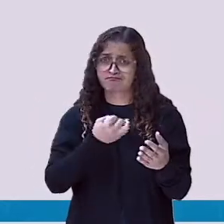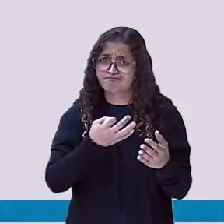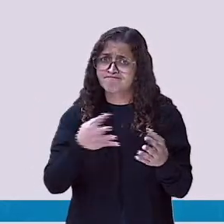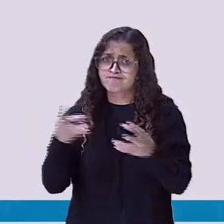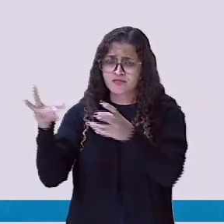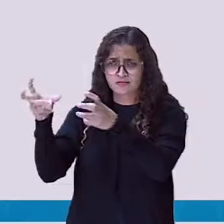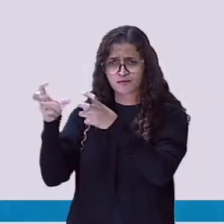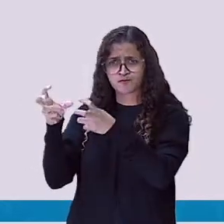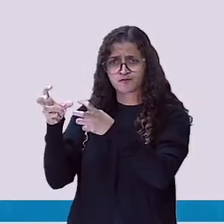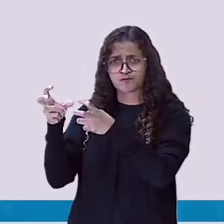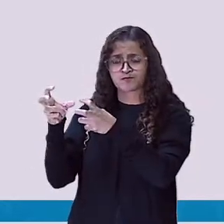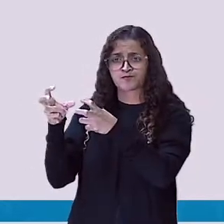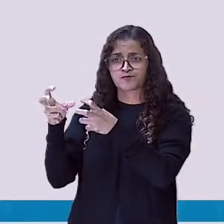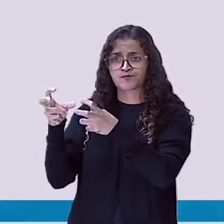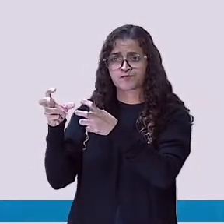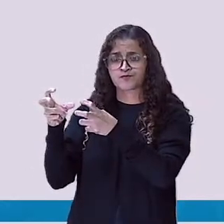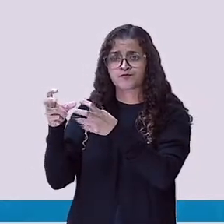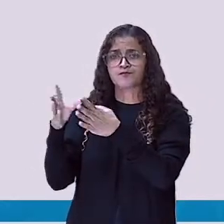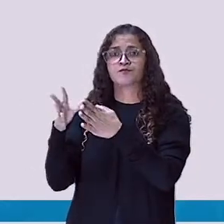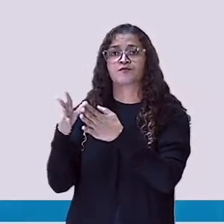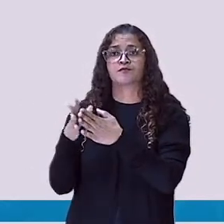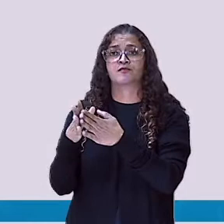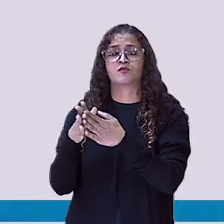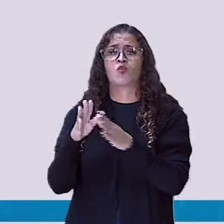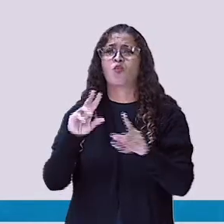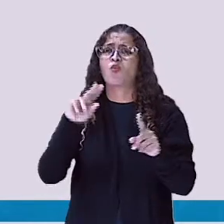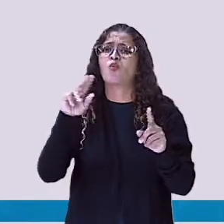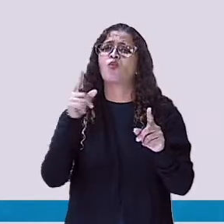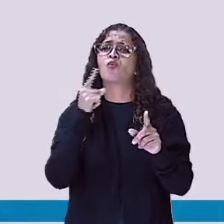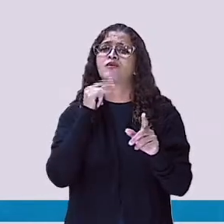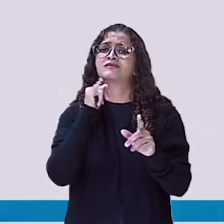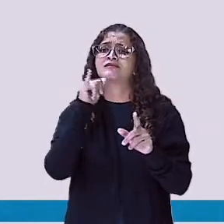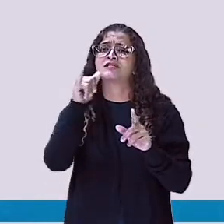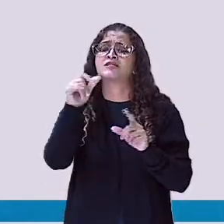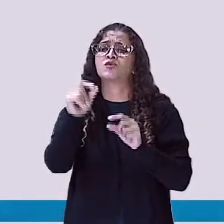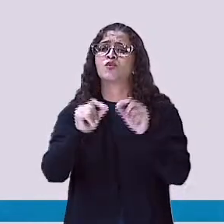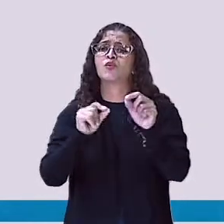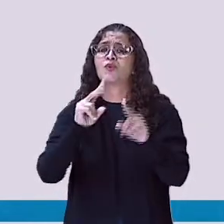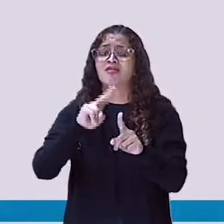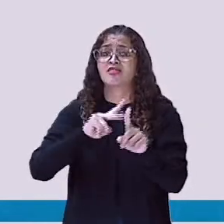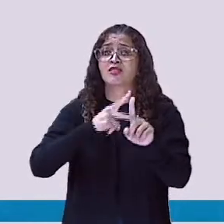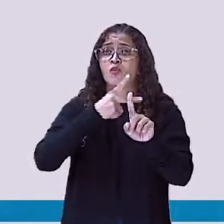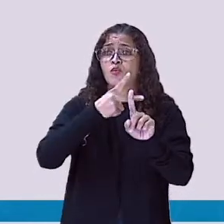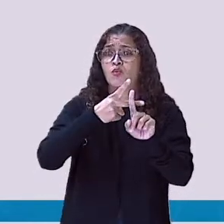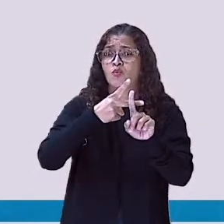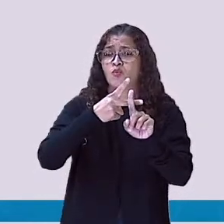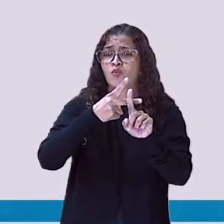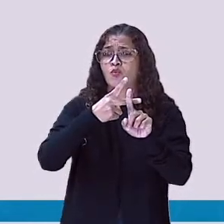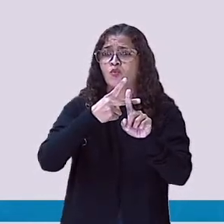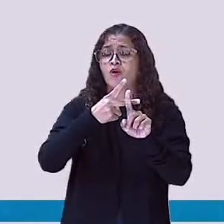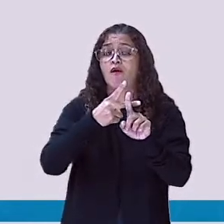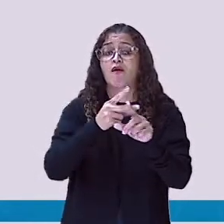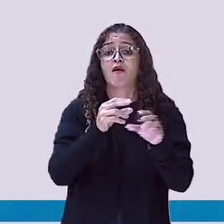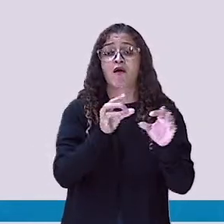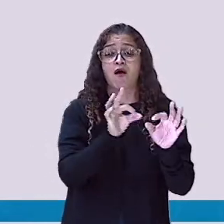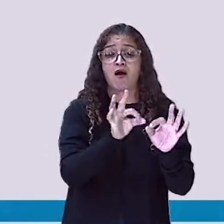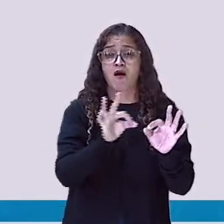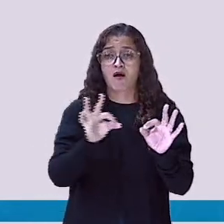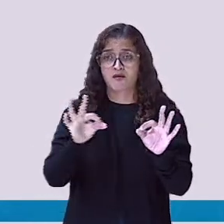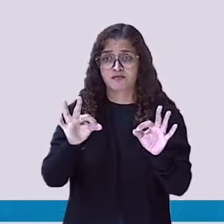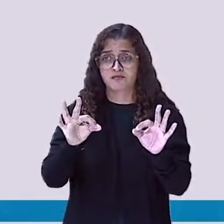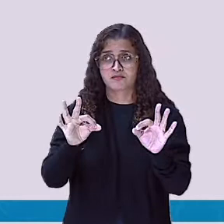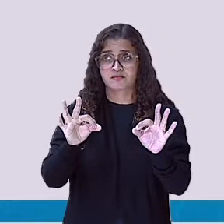perceba? Quando nós falamos em dobrar, nós estamos falando desta mesma distância ou desta